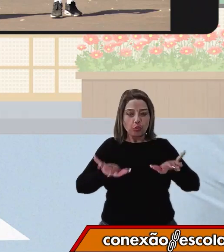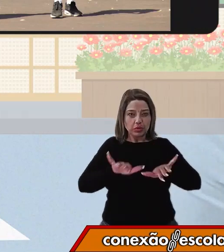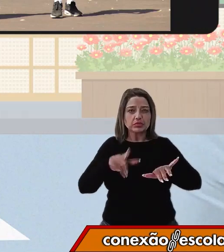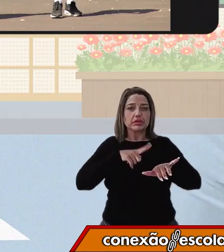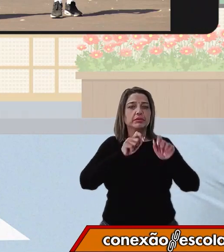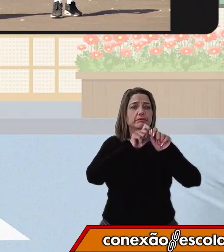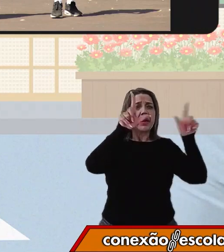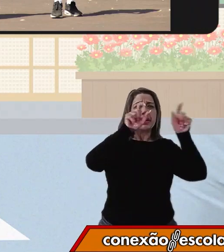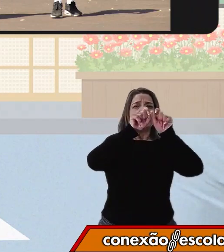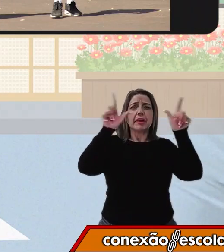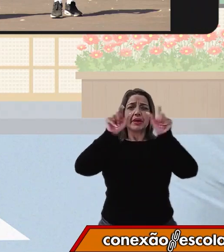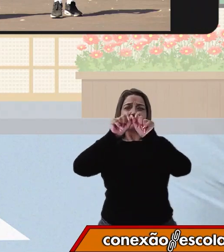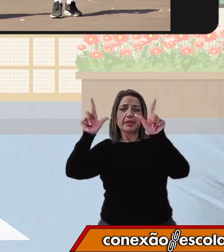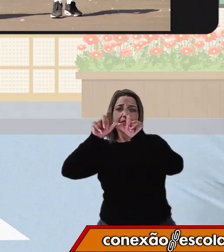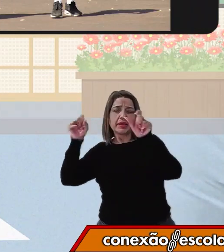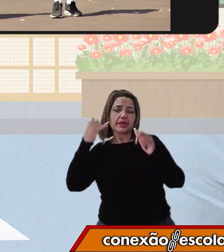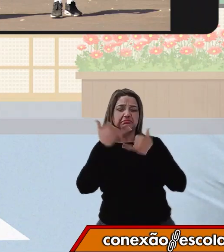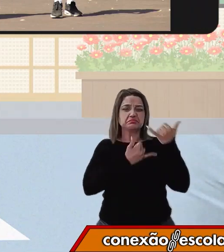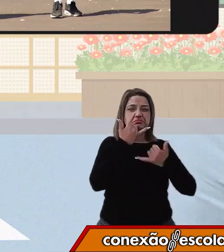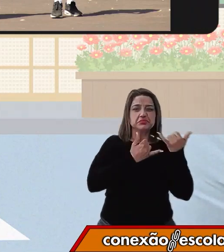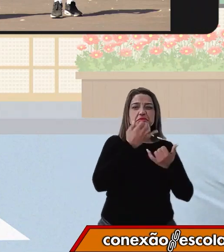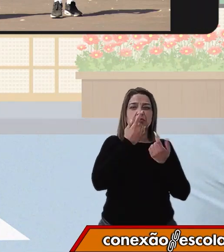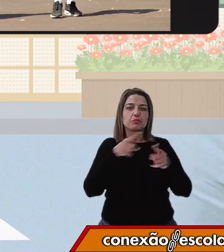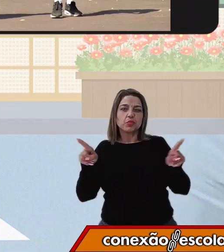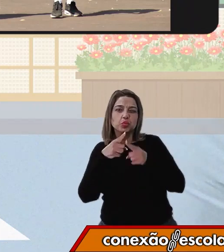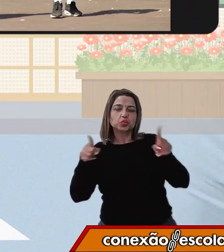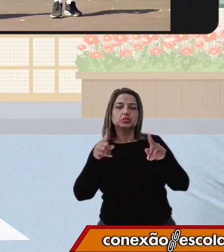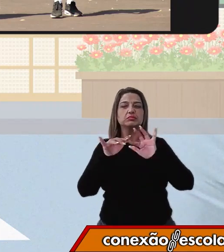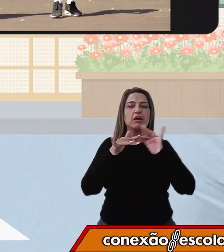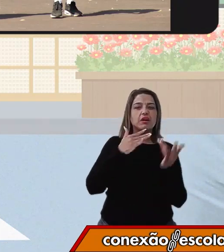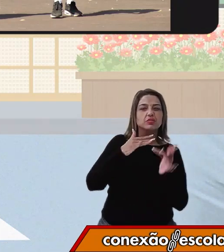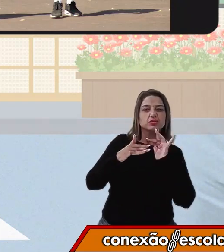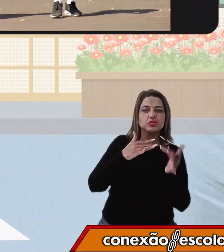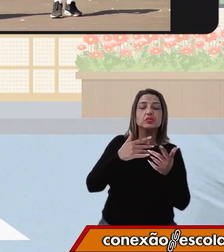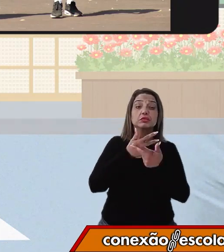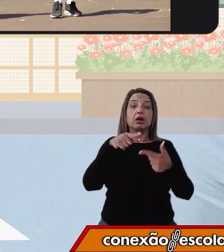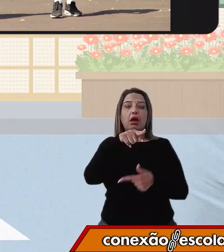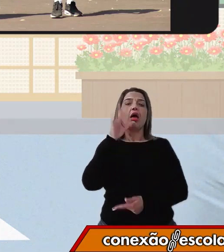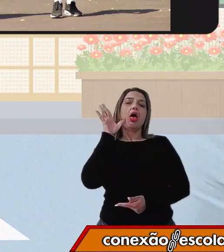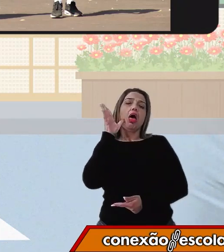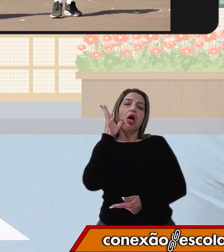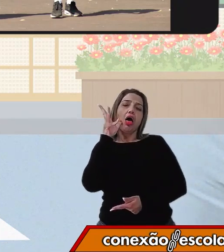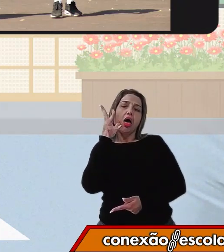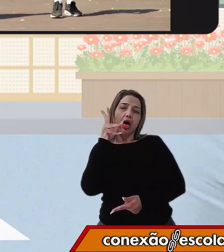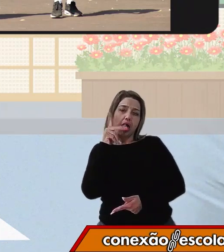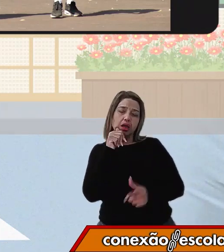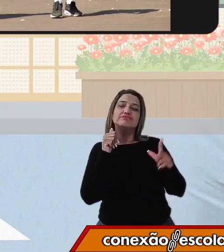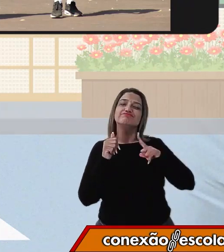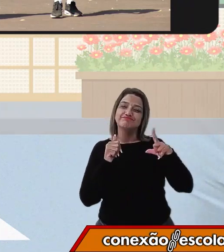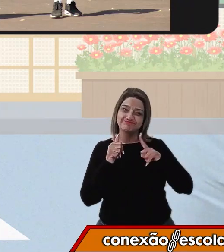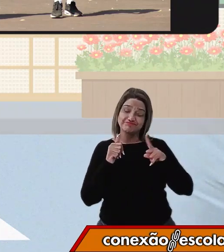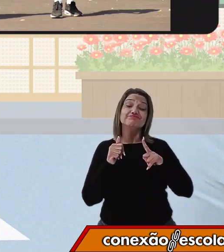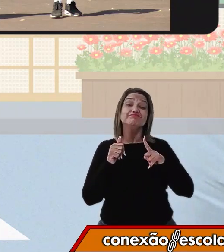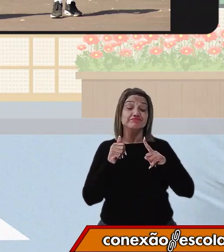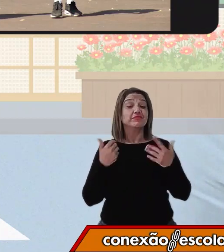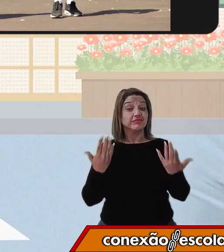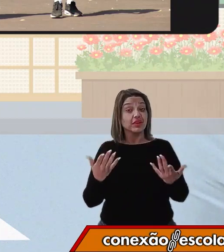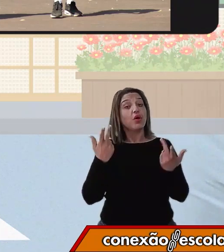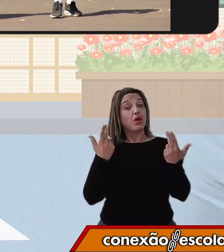várias janelas jogos músicas redes sociais ele vai ficar lento não é verdade